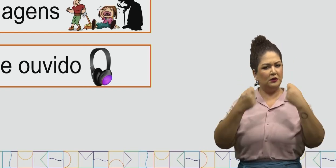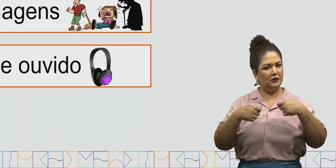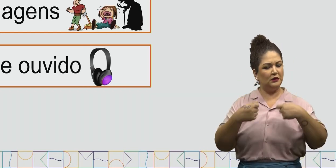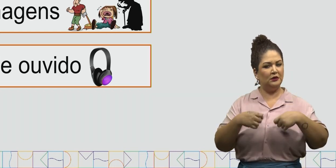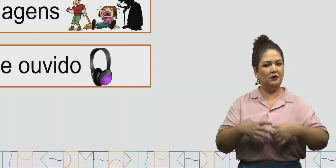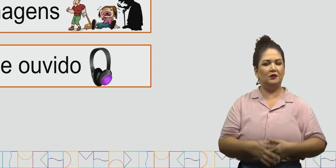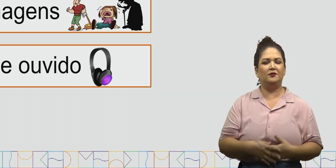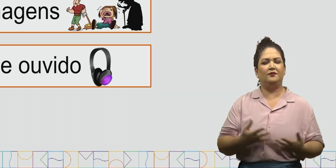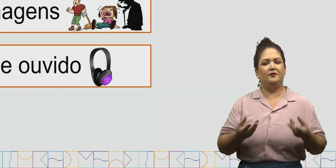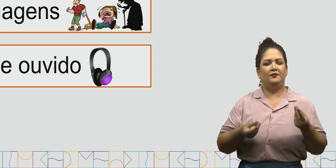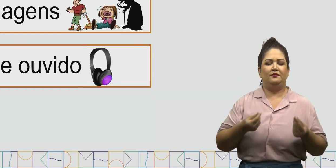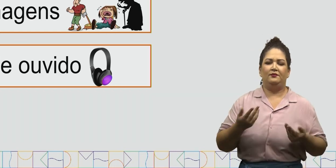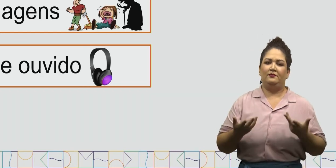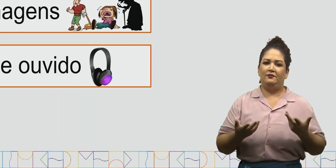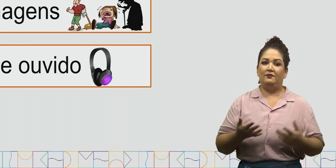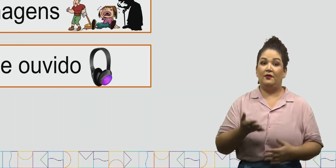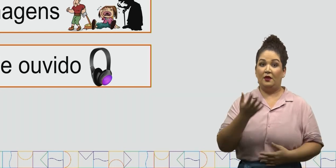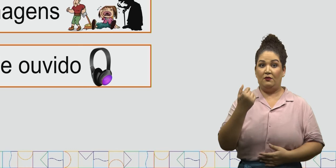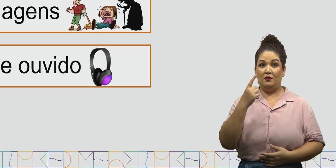ouvido?